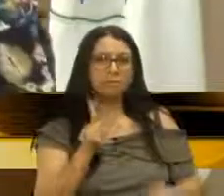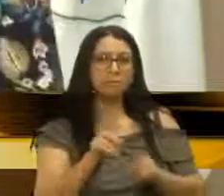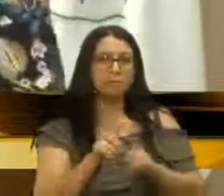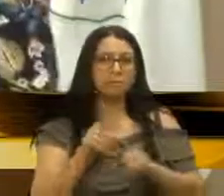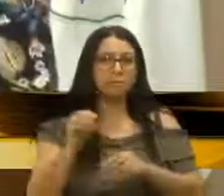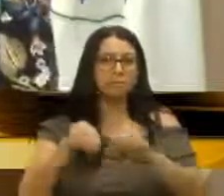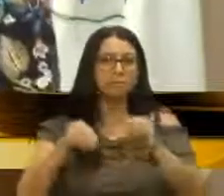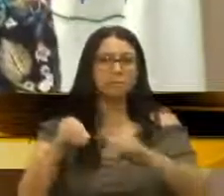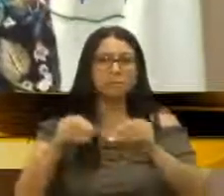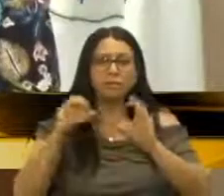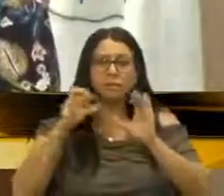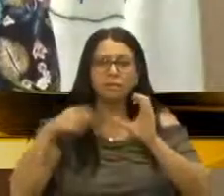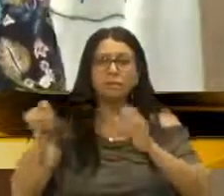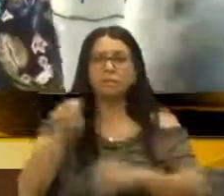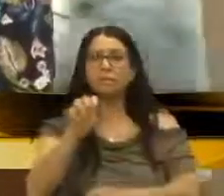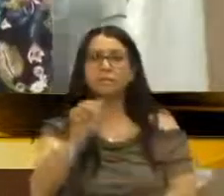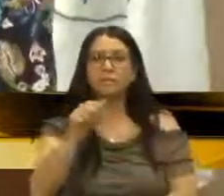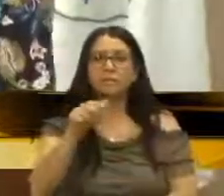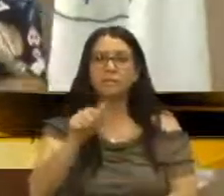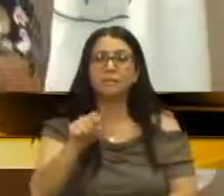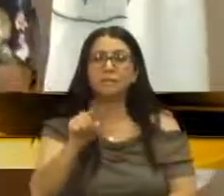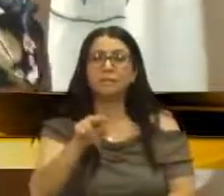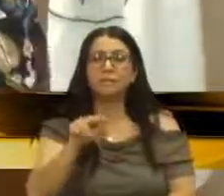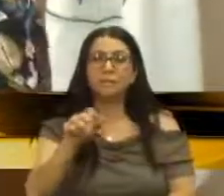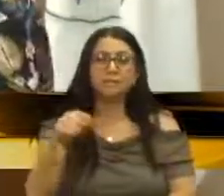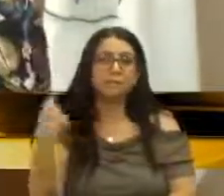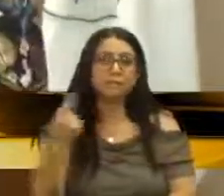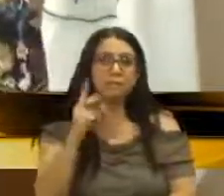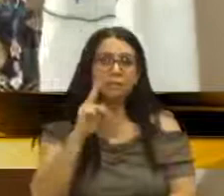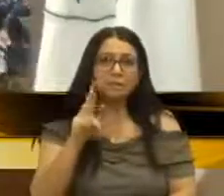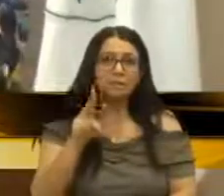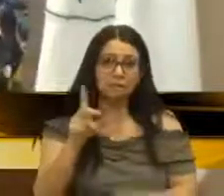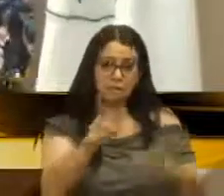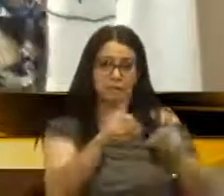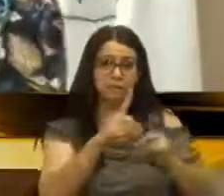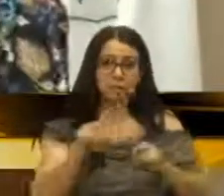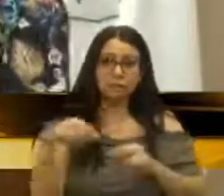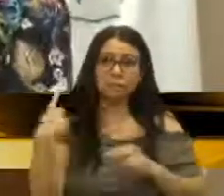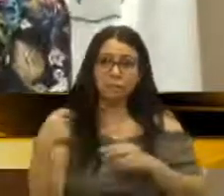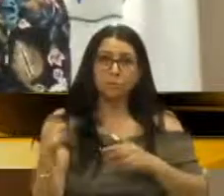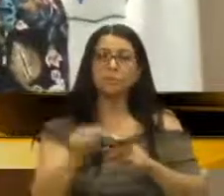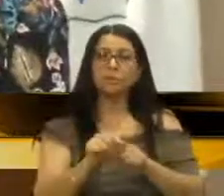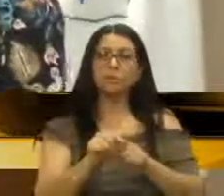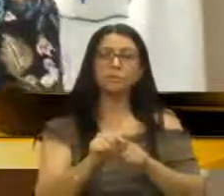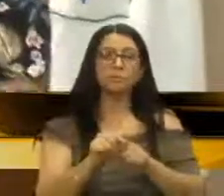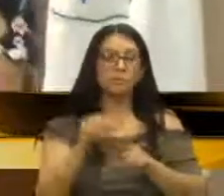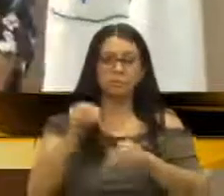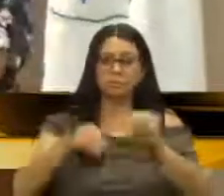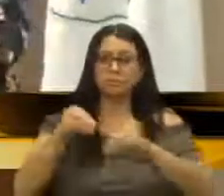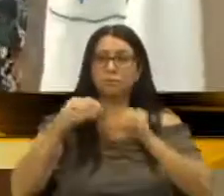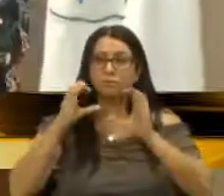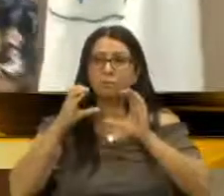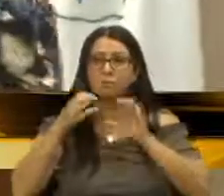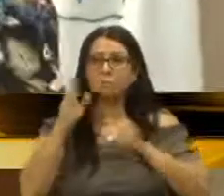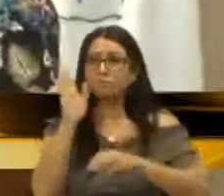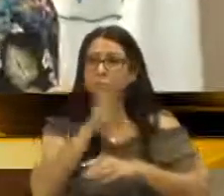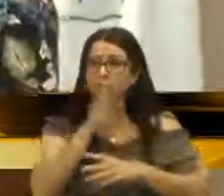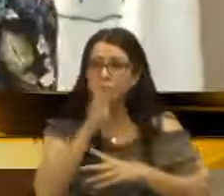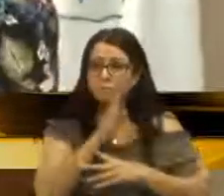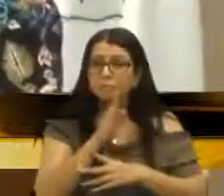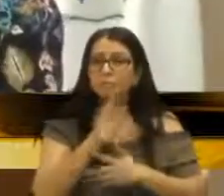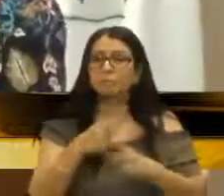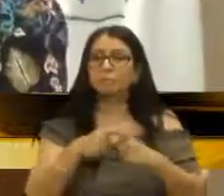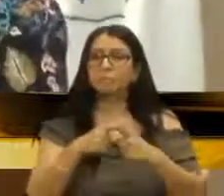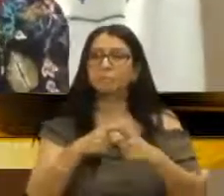em santa cruz pe não temos que muitas vezes tem que pegar emprestado ao distrito nós precisamos dessa planta de milho com a máxima urgência porque